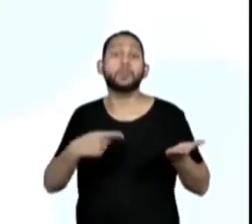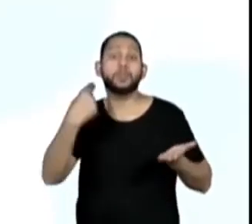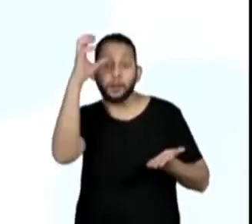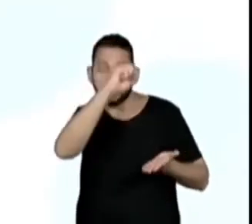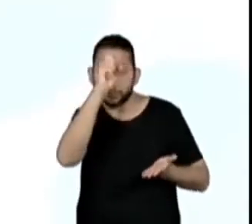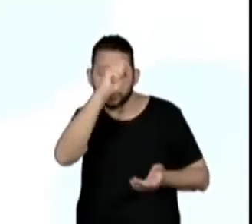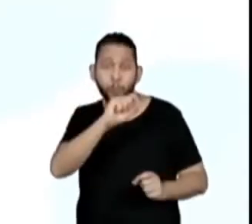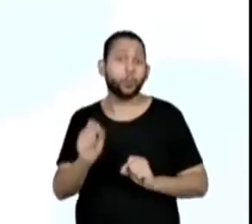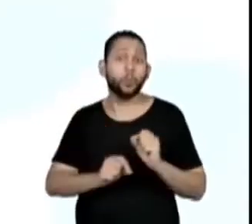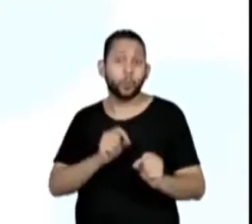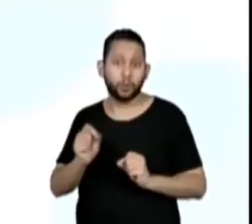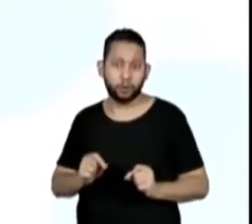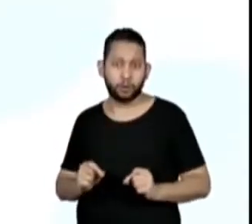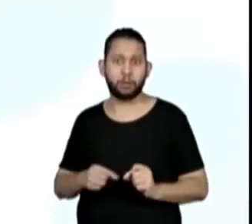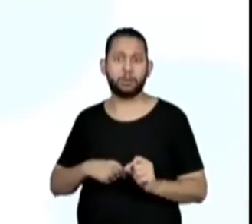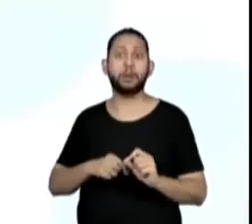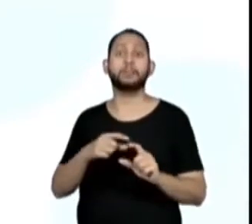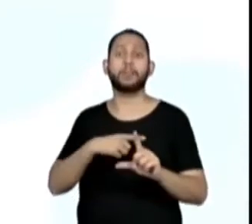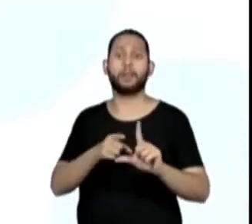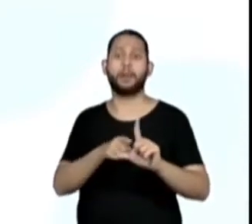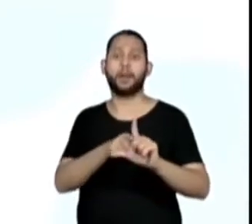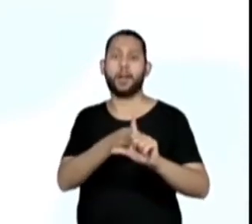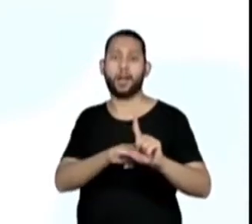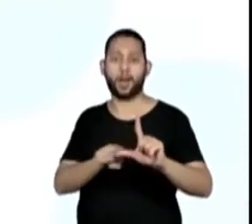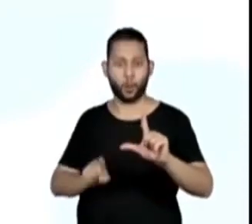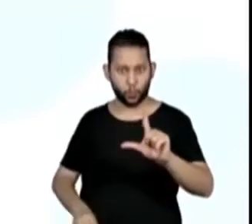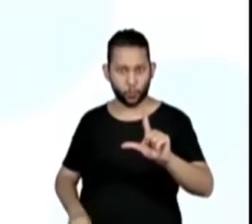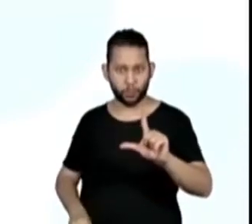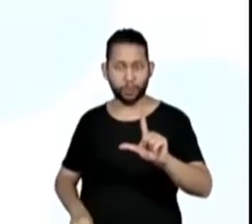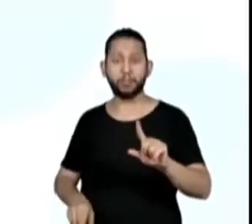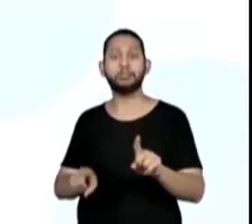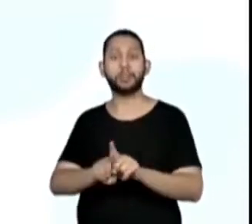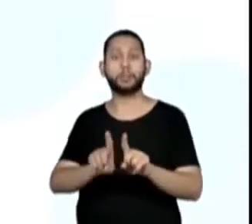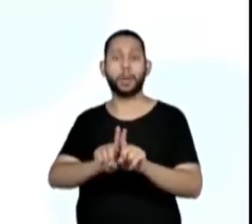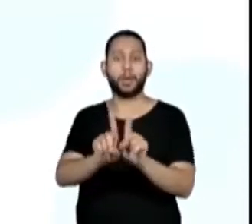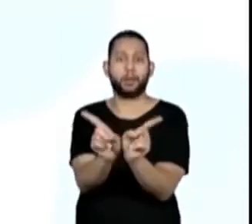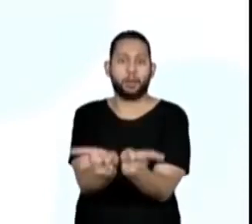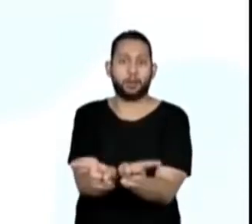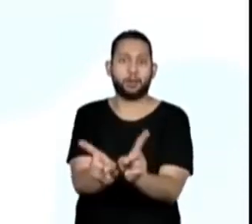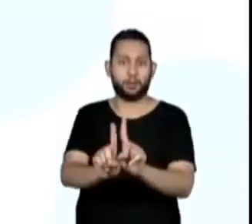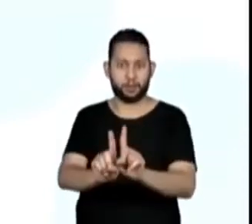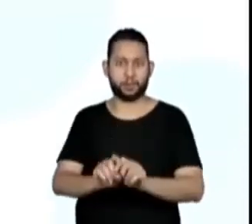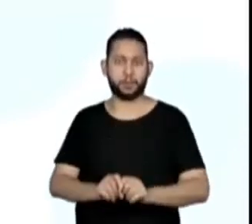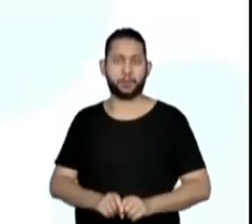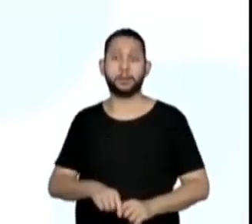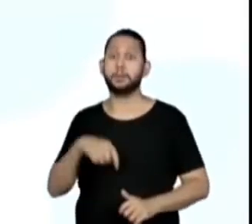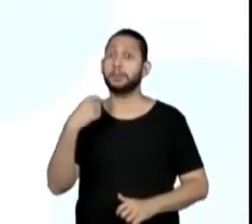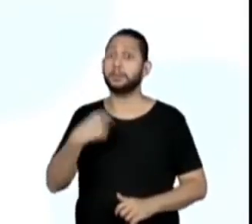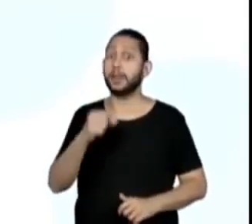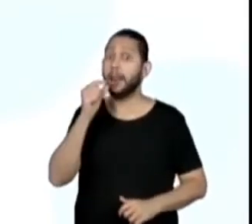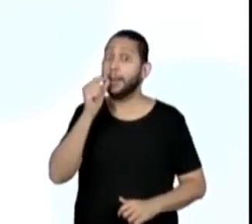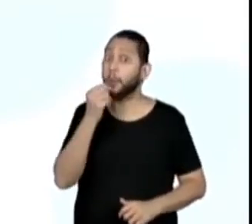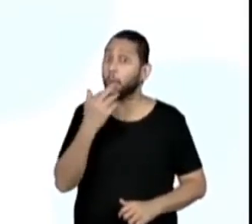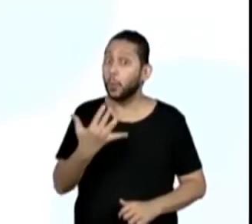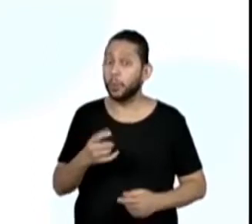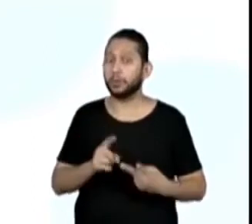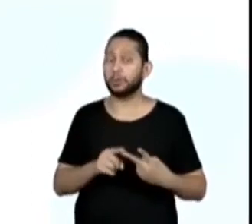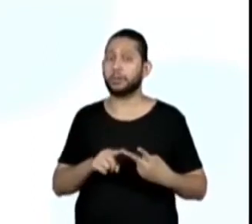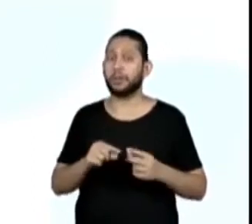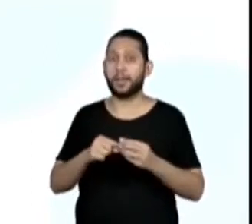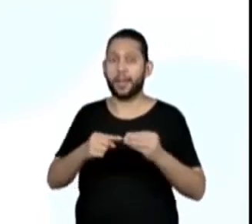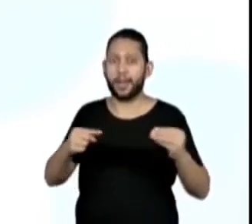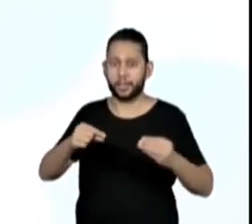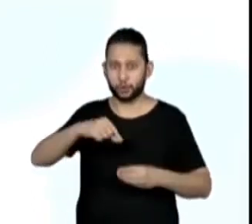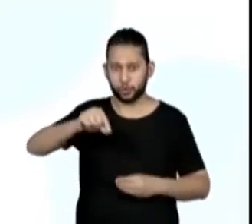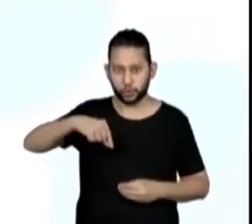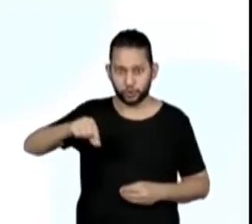ângulos retos e não retos nas figuras poligonais. O material necessário, um lápis de cor ou canetinha ou caneta marca-texto.